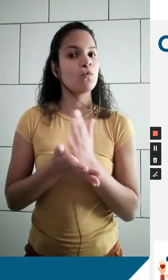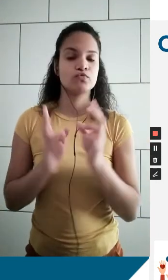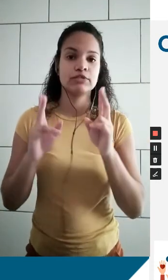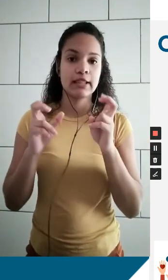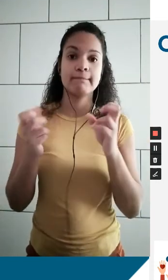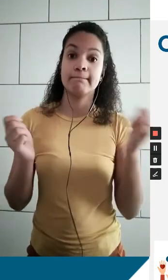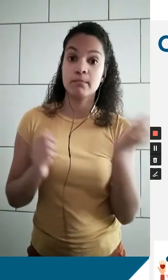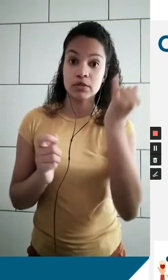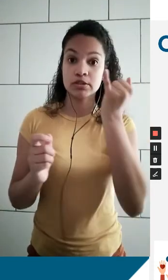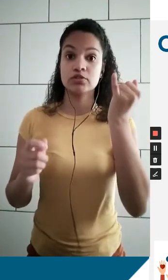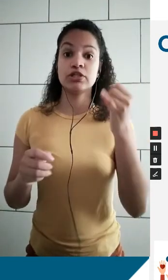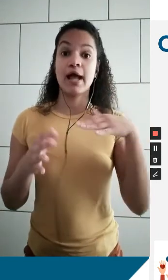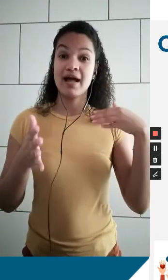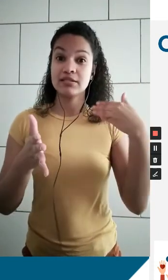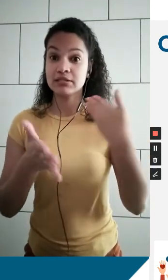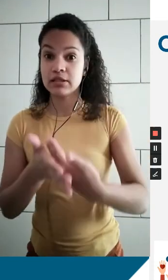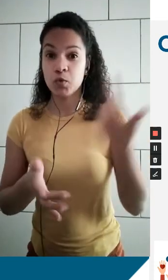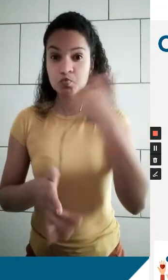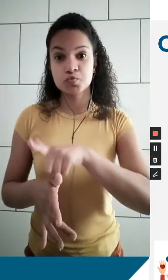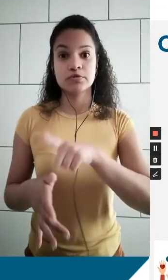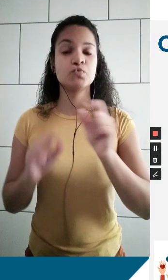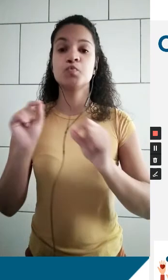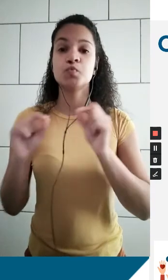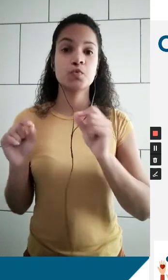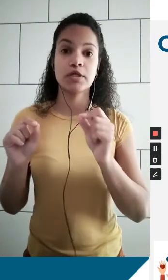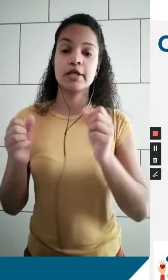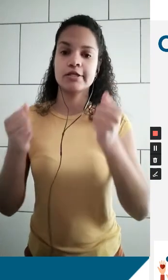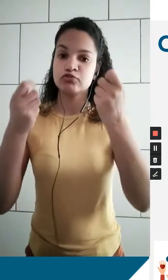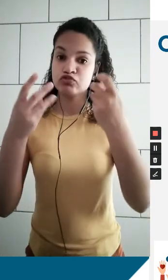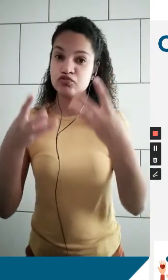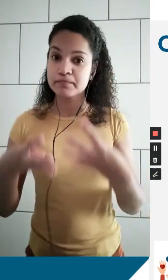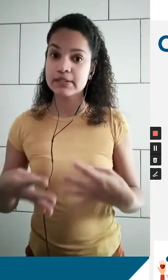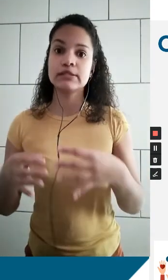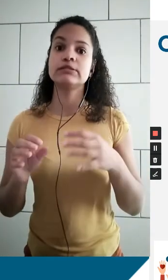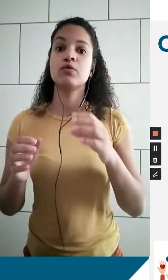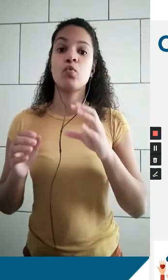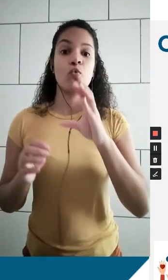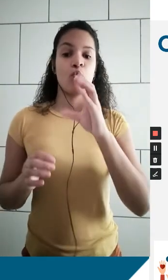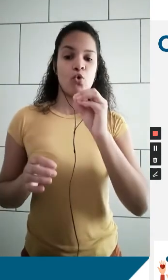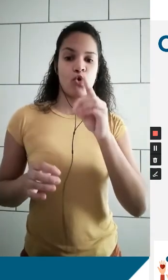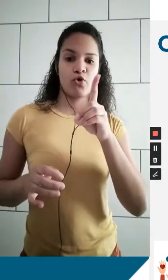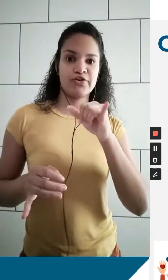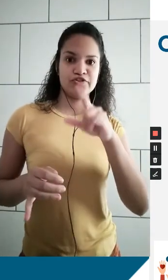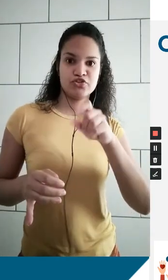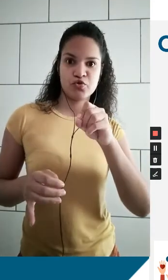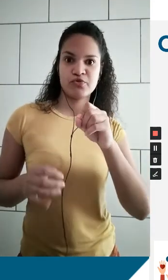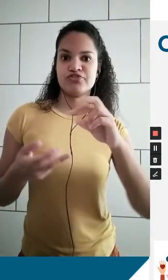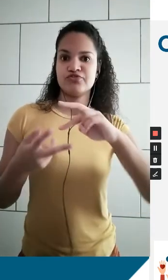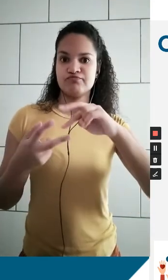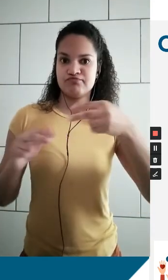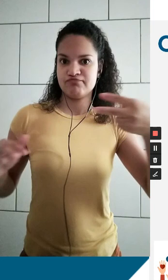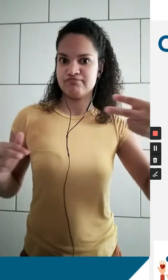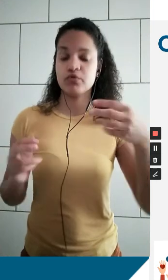alguns aspectos importantes até chegarmos na explicação do código genético, como o